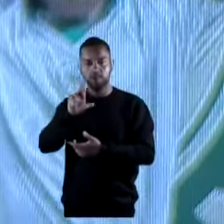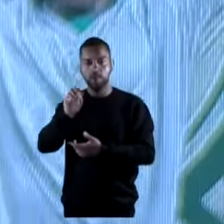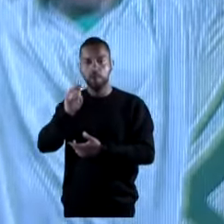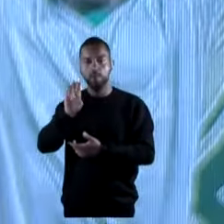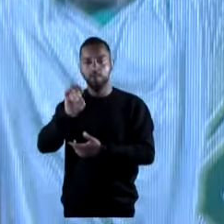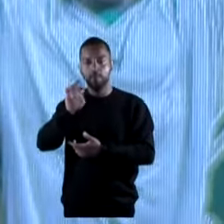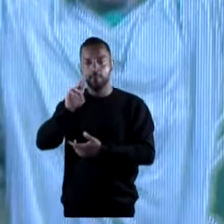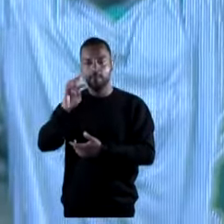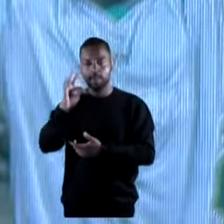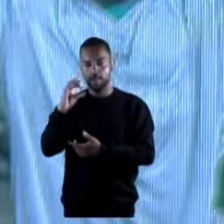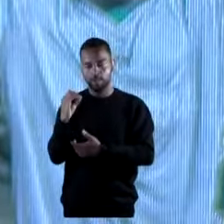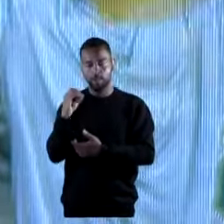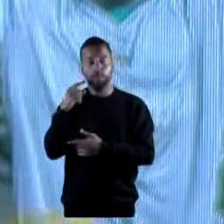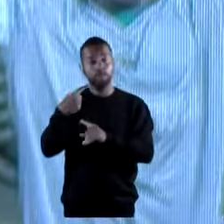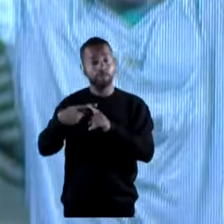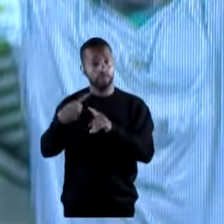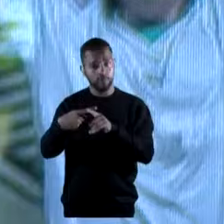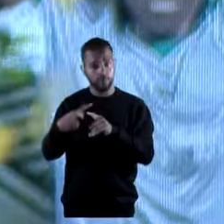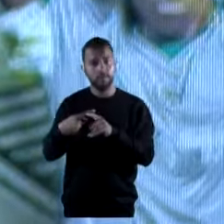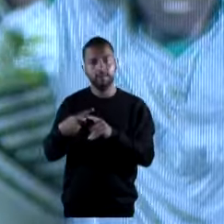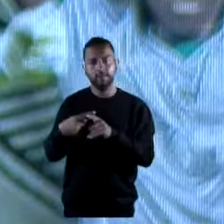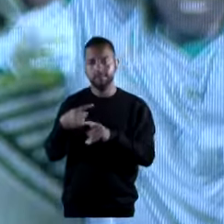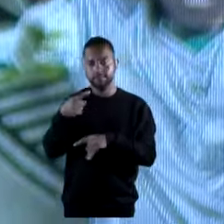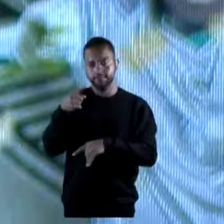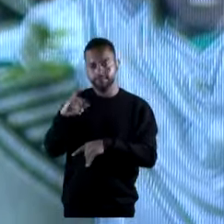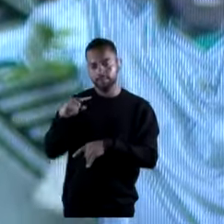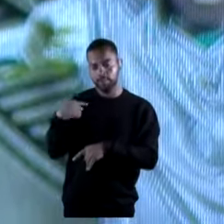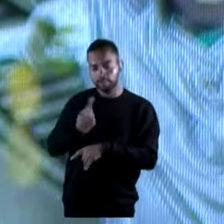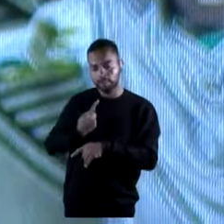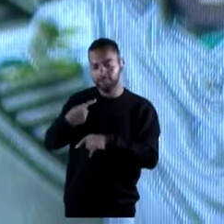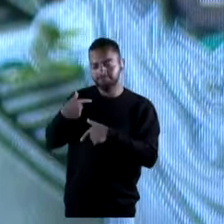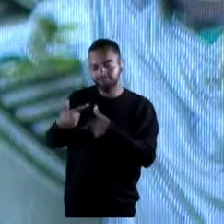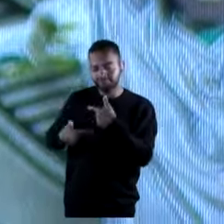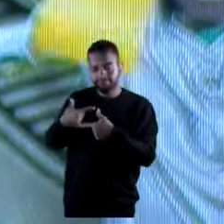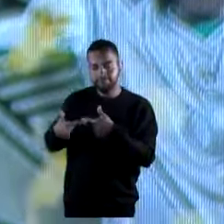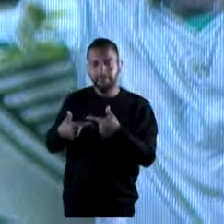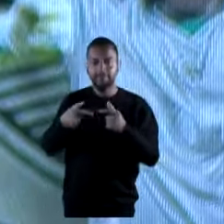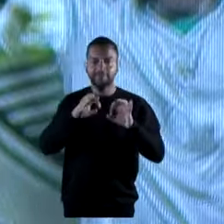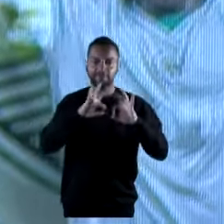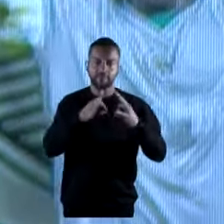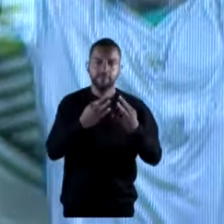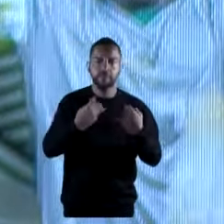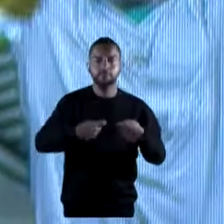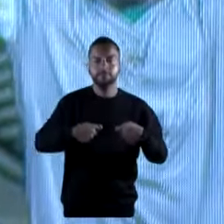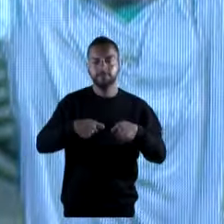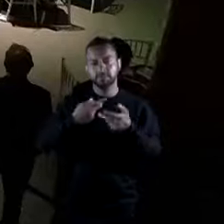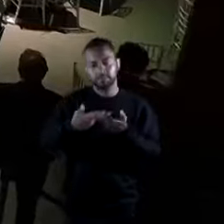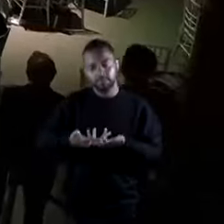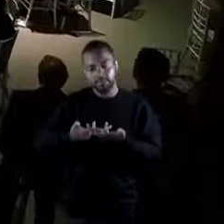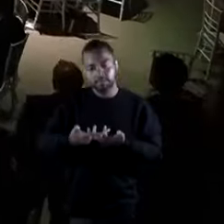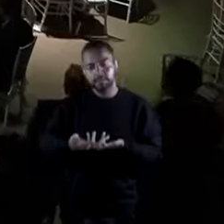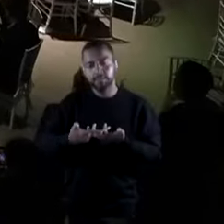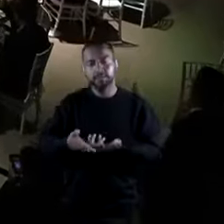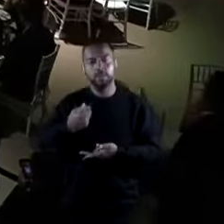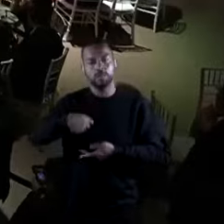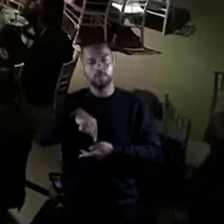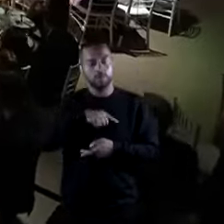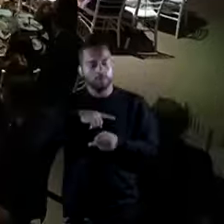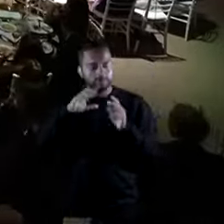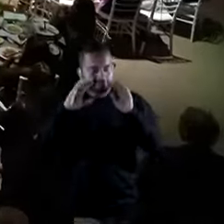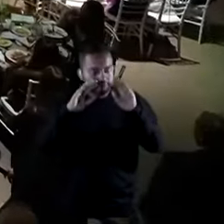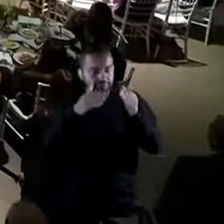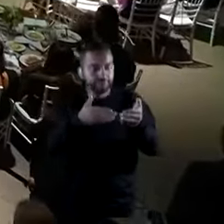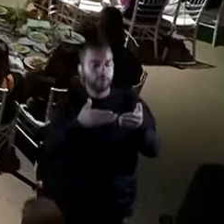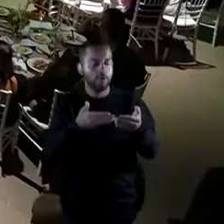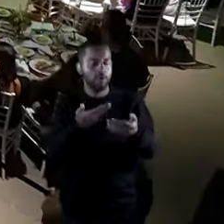trabalha, o familiar, tem que ter muita paciência, que é muita dedicação que nós temos, né, nós que estamos no